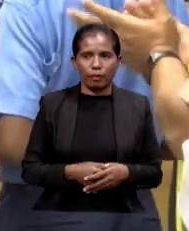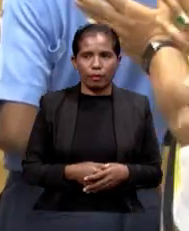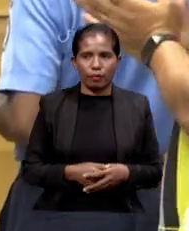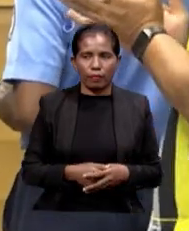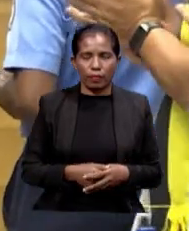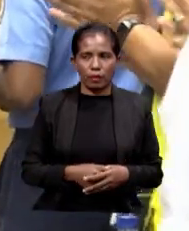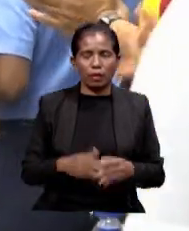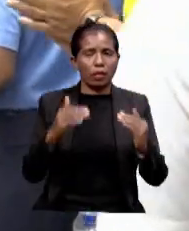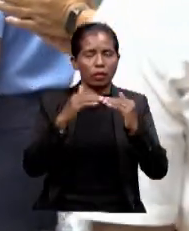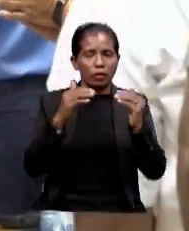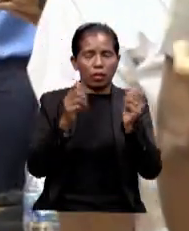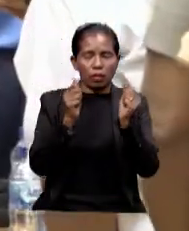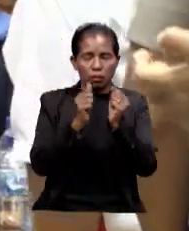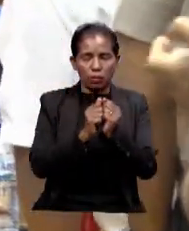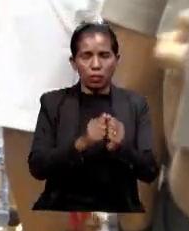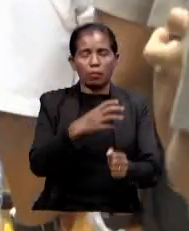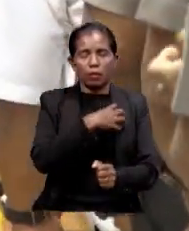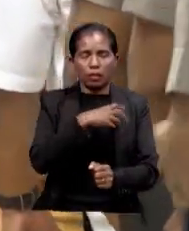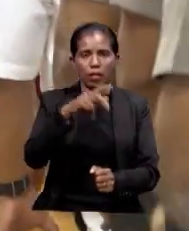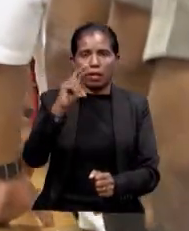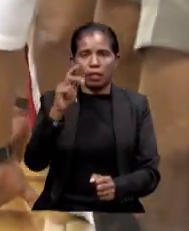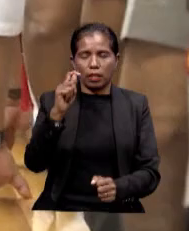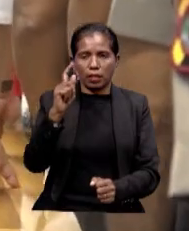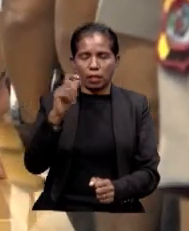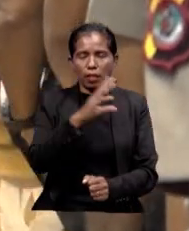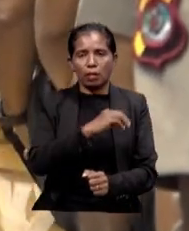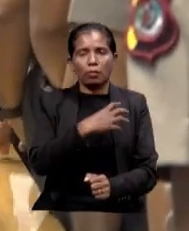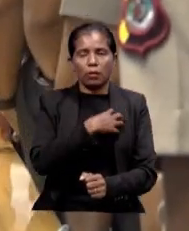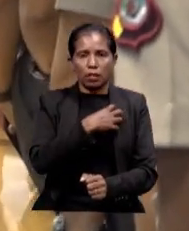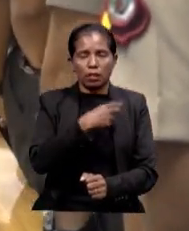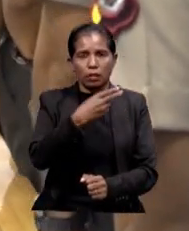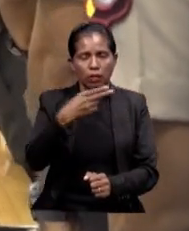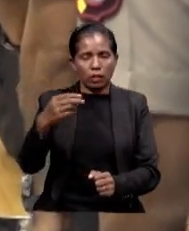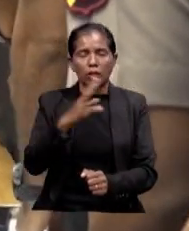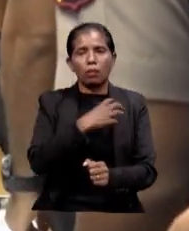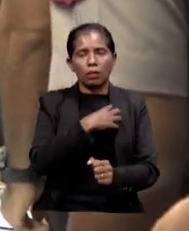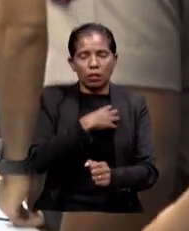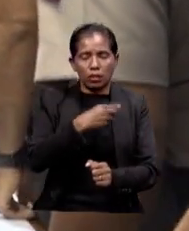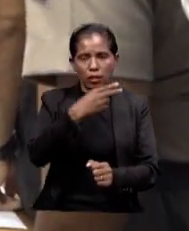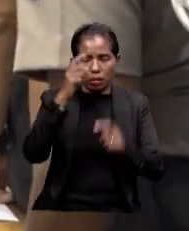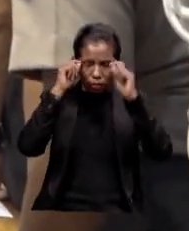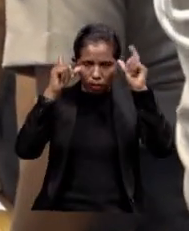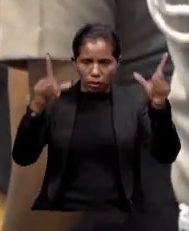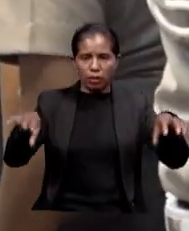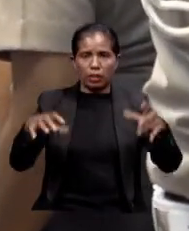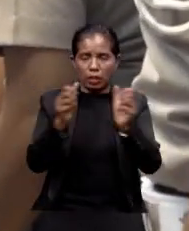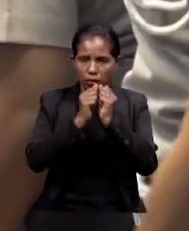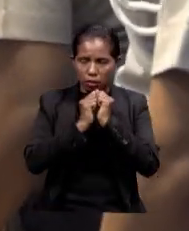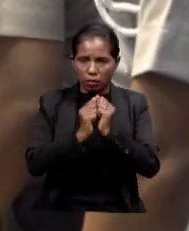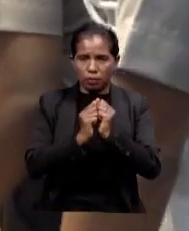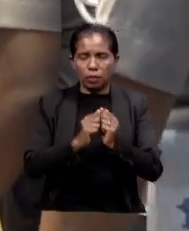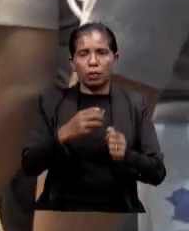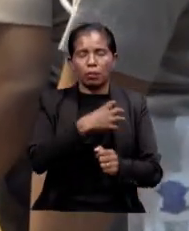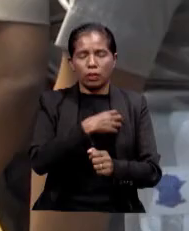Soro mutu entre Polda NTT no PNTL e Comando Geral PNTL, qualia con a colaboração serviço entre Polda NTT